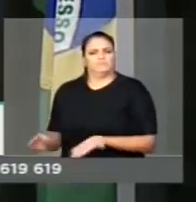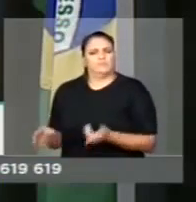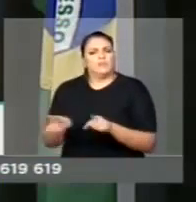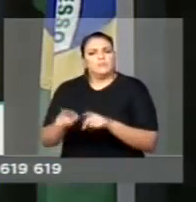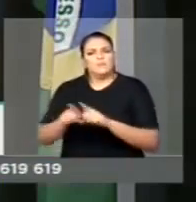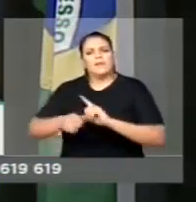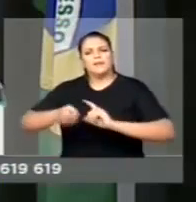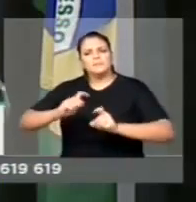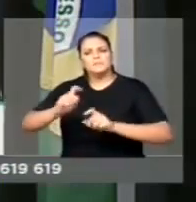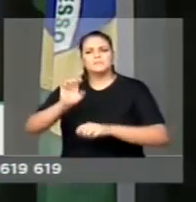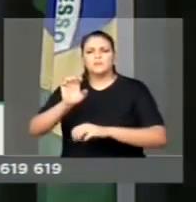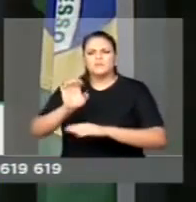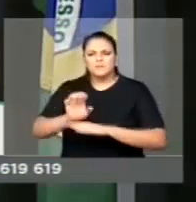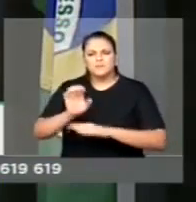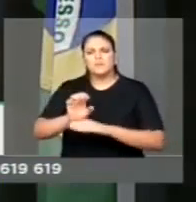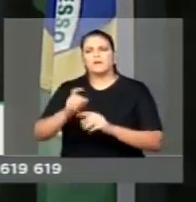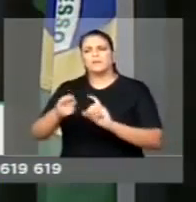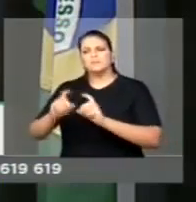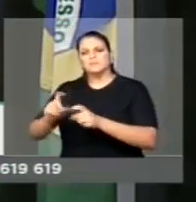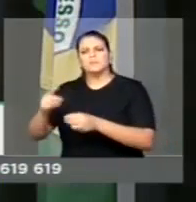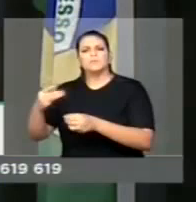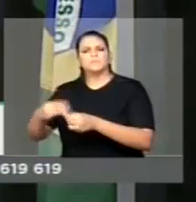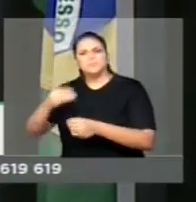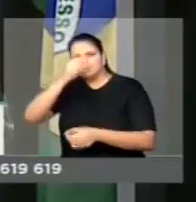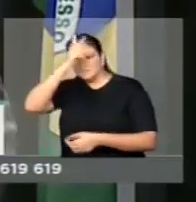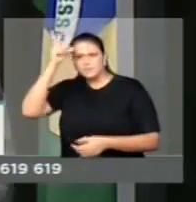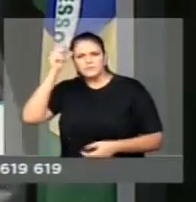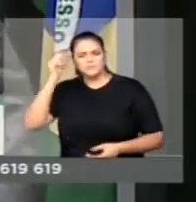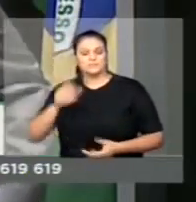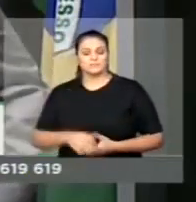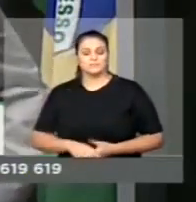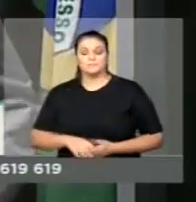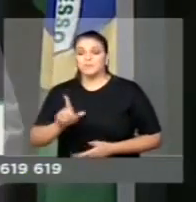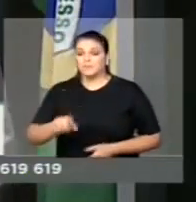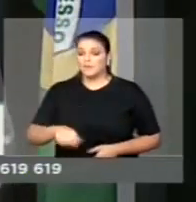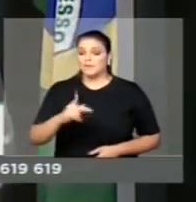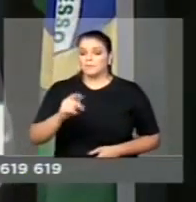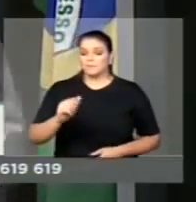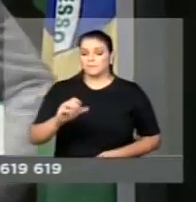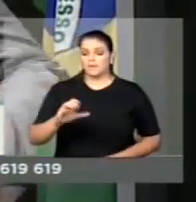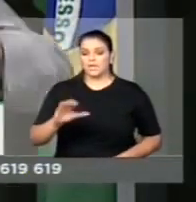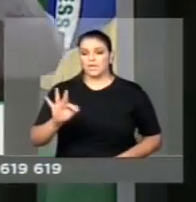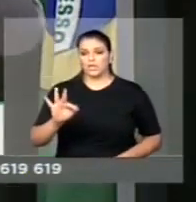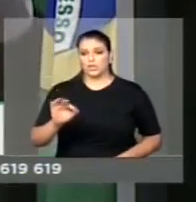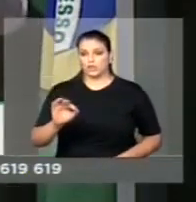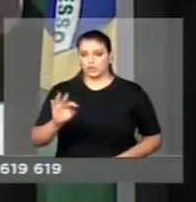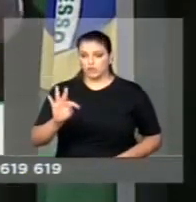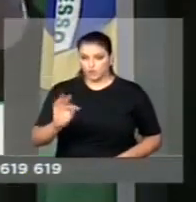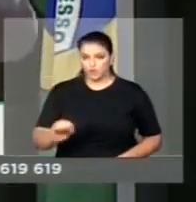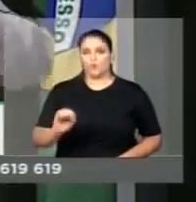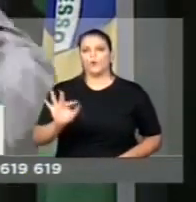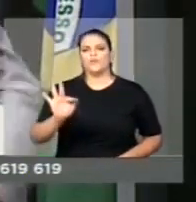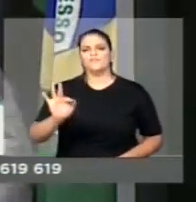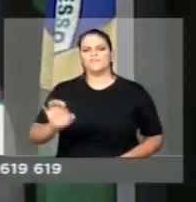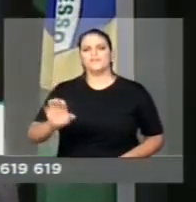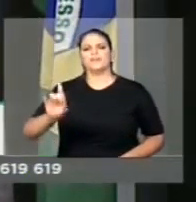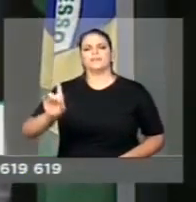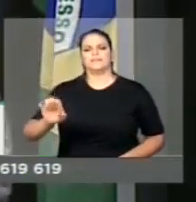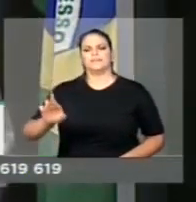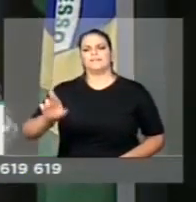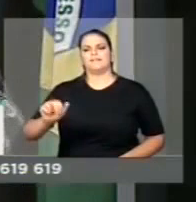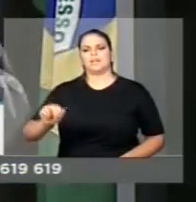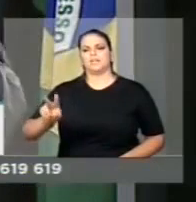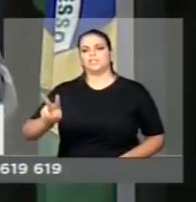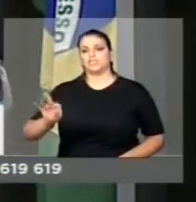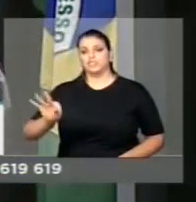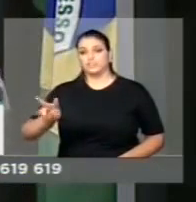e do governo federal. O Pacto Federativo é o segundo ponto. Primeiro, fazemos o Pacto Nacional